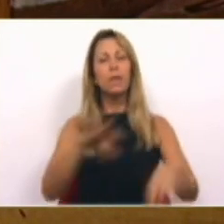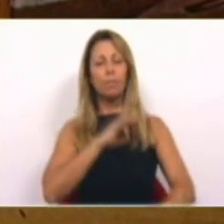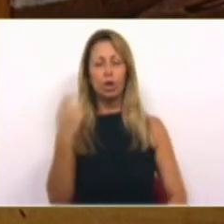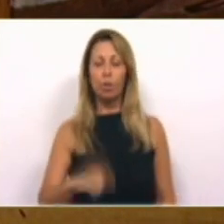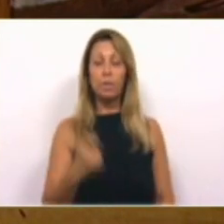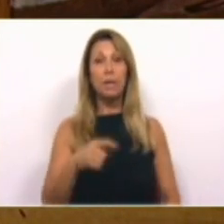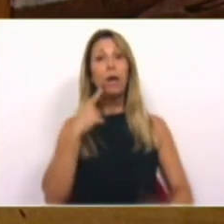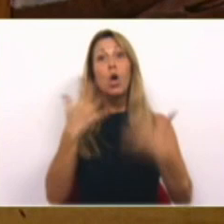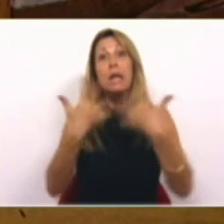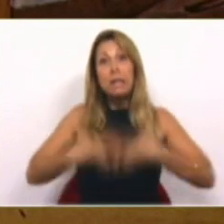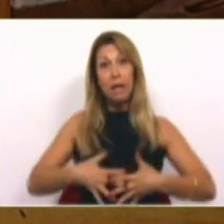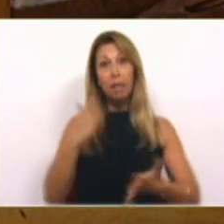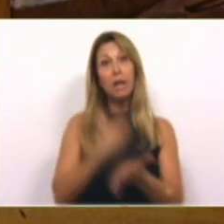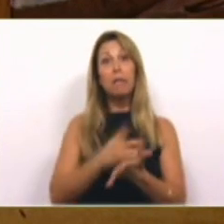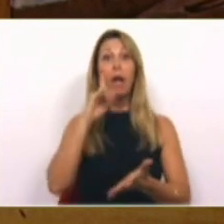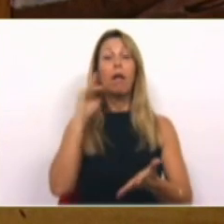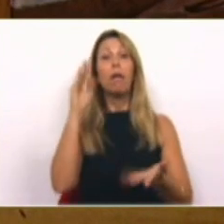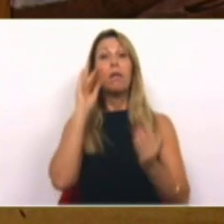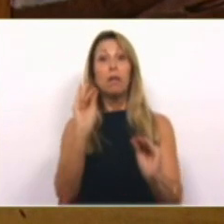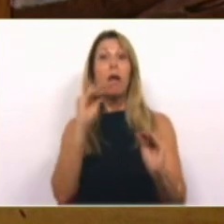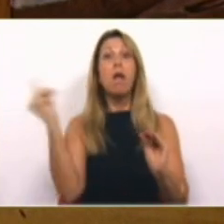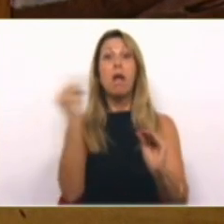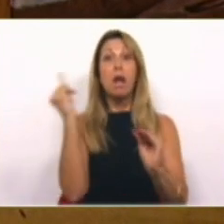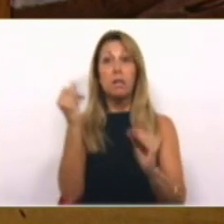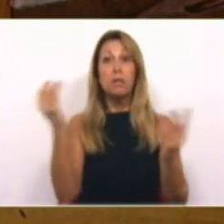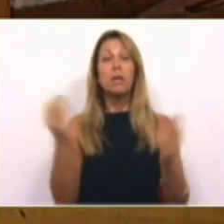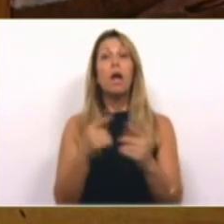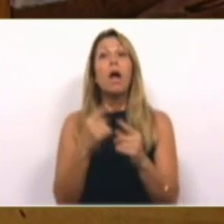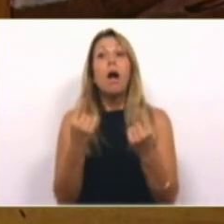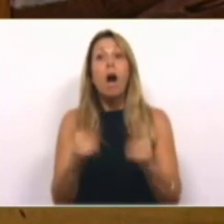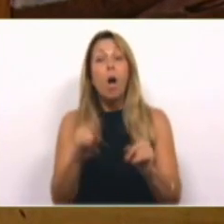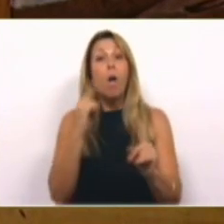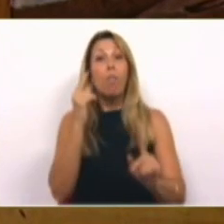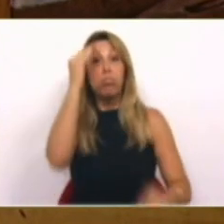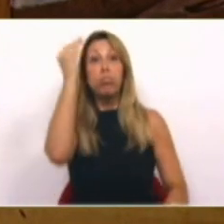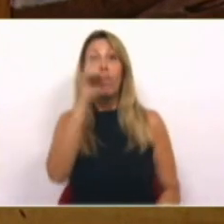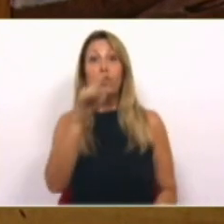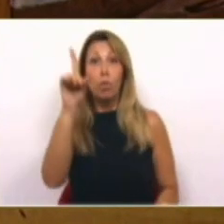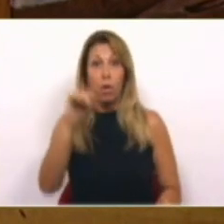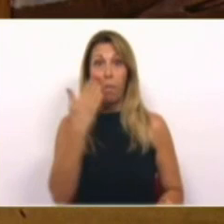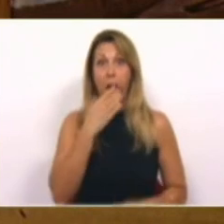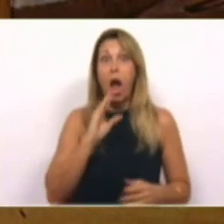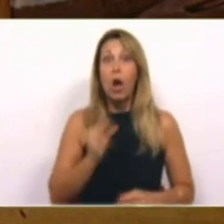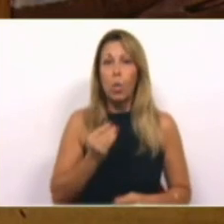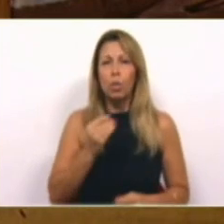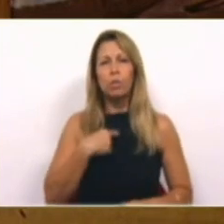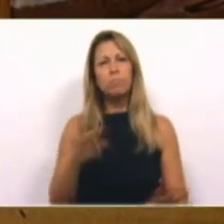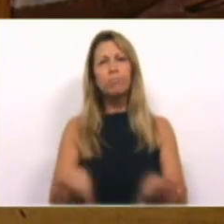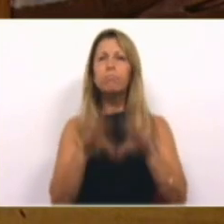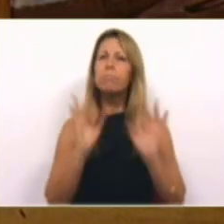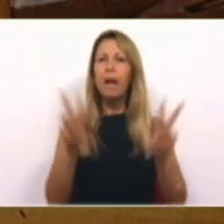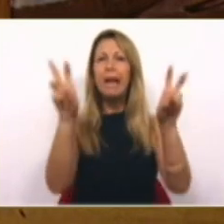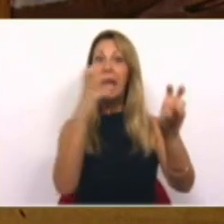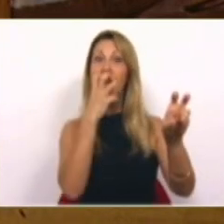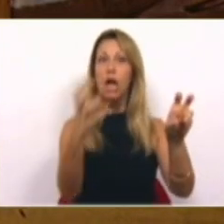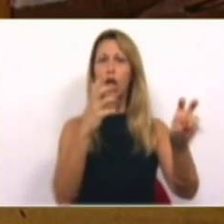das instituições, dos docentes e investigadores aos estudantes, ecoa um grito de indignação, mas, acima